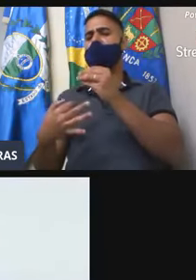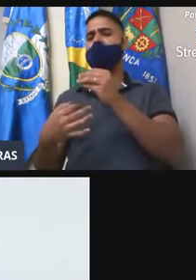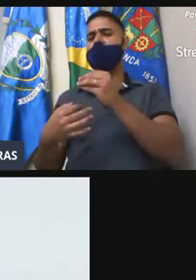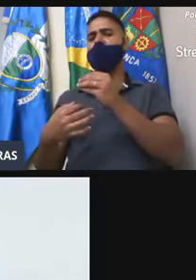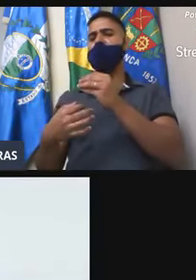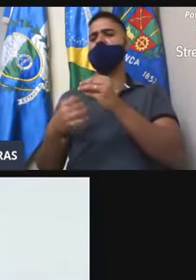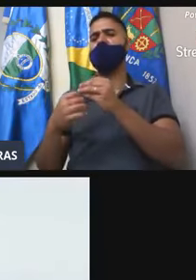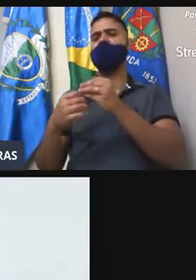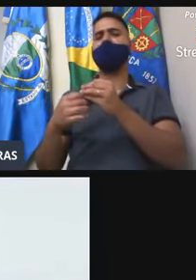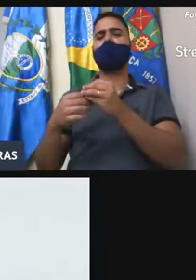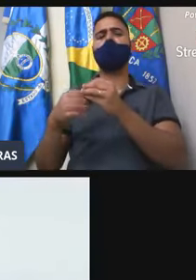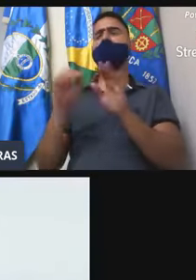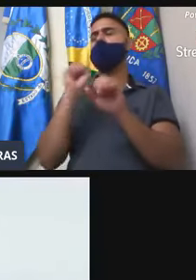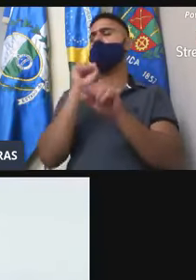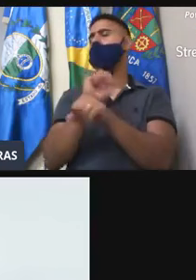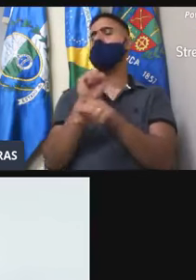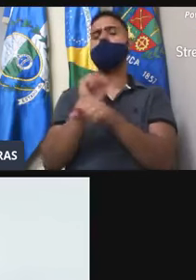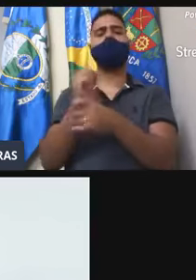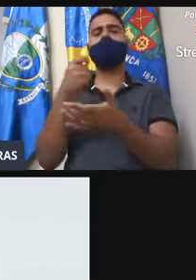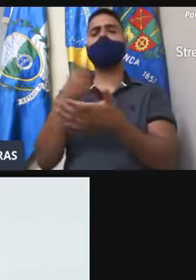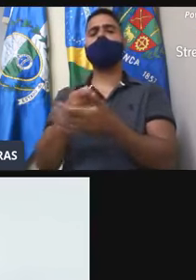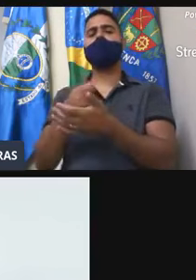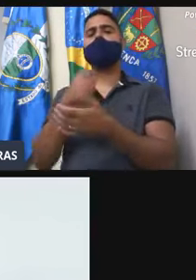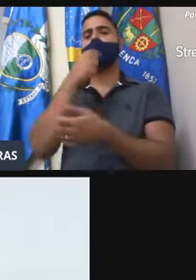mandato, suspender um pagamento aí de